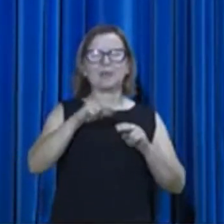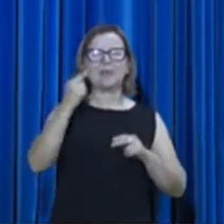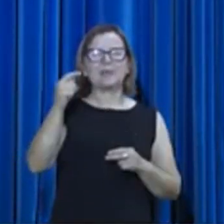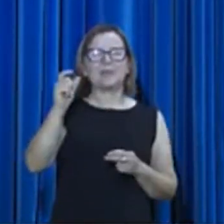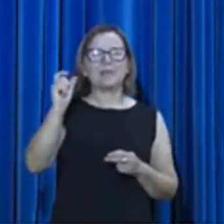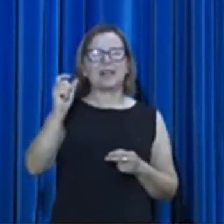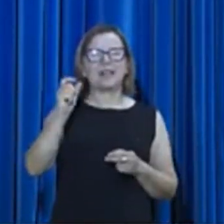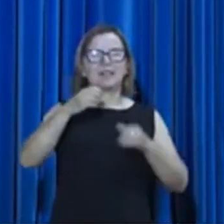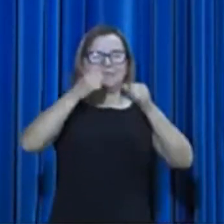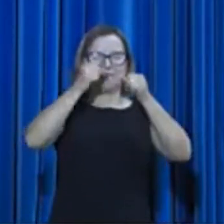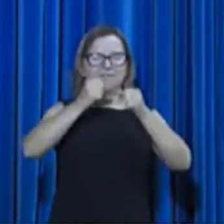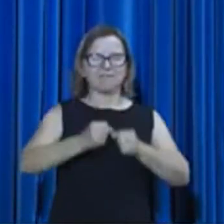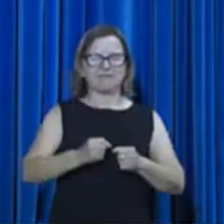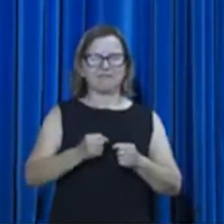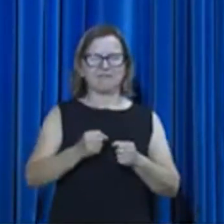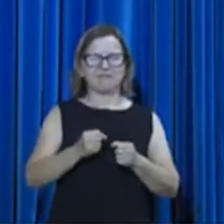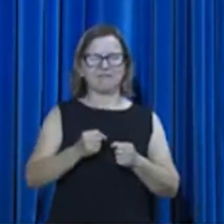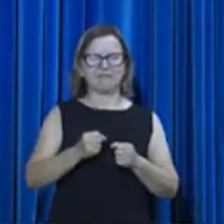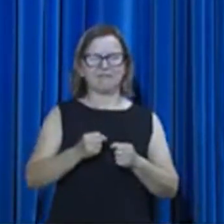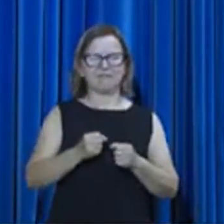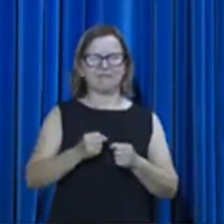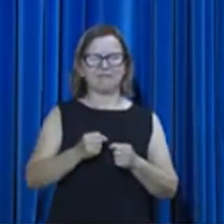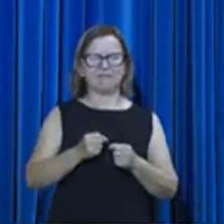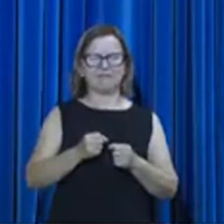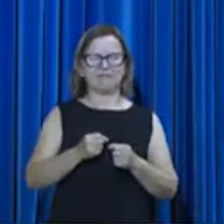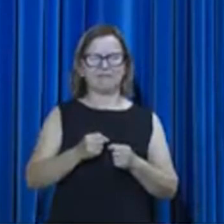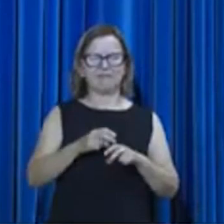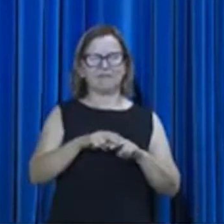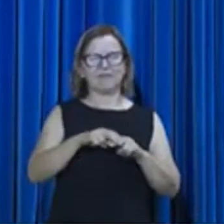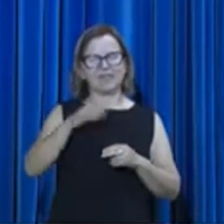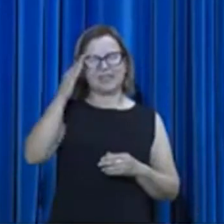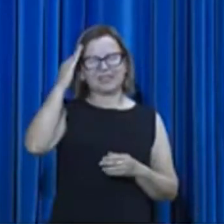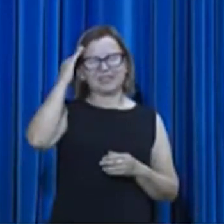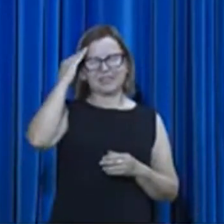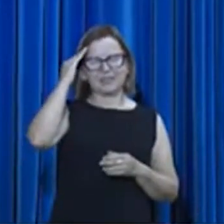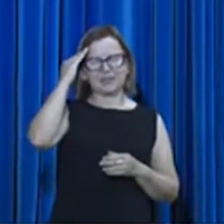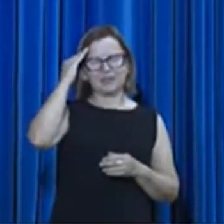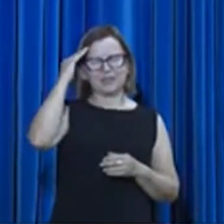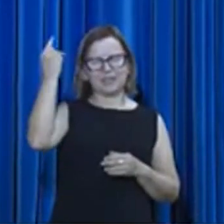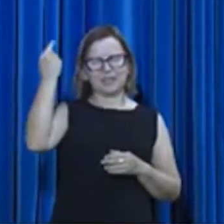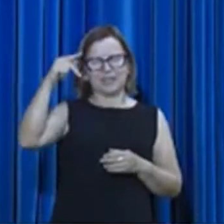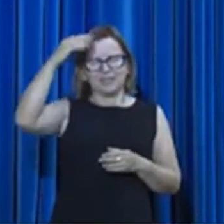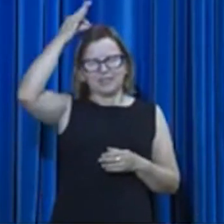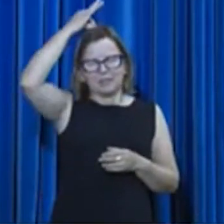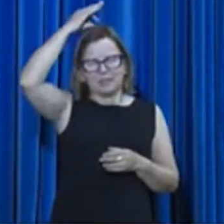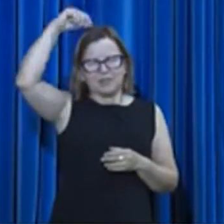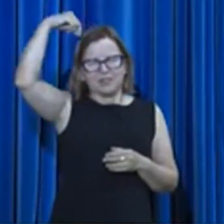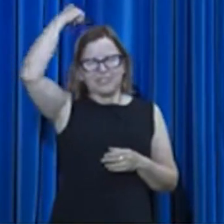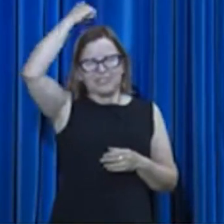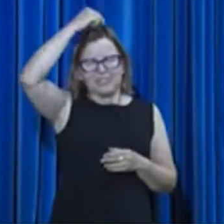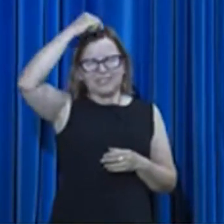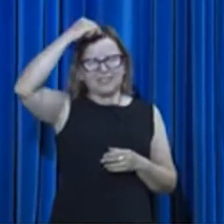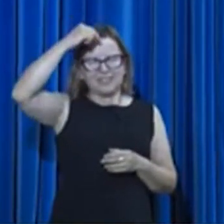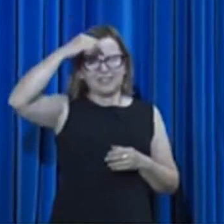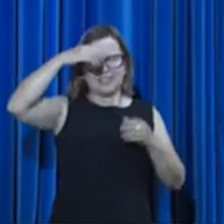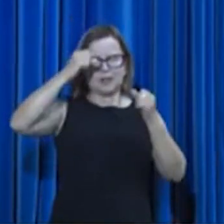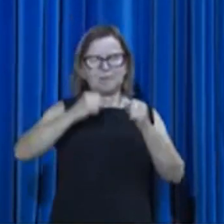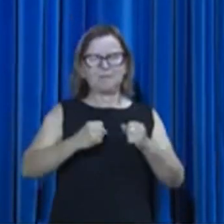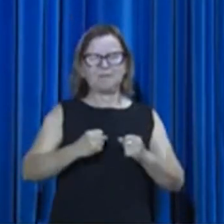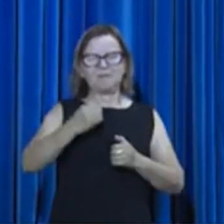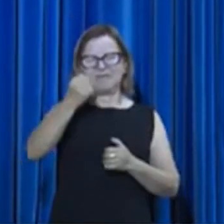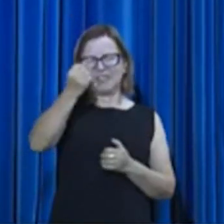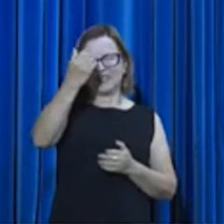eficaz, por saber que é o teu Santo Espírito quem pode